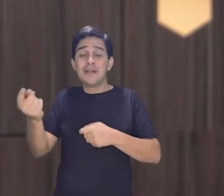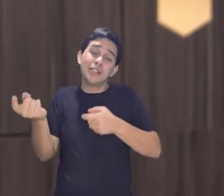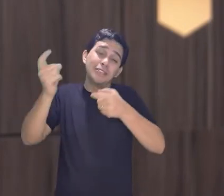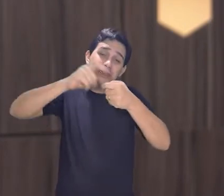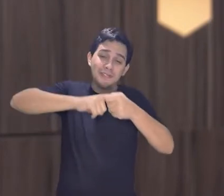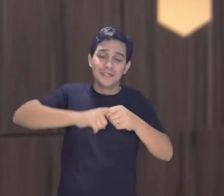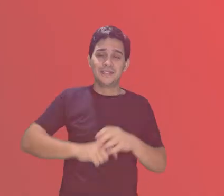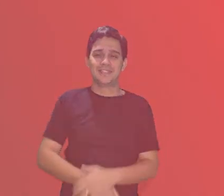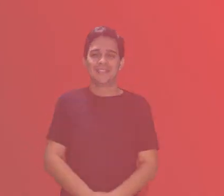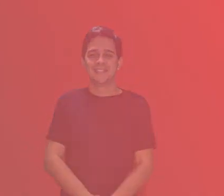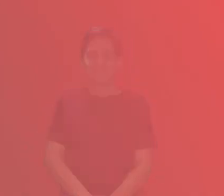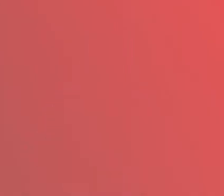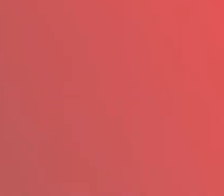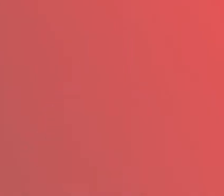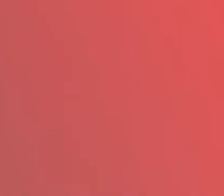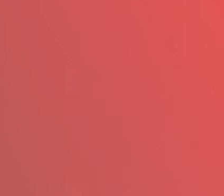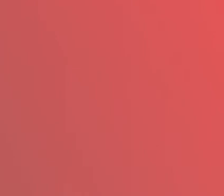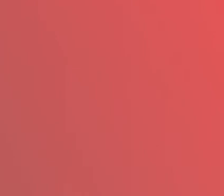em instantes.